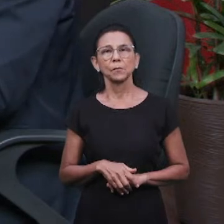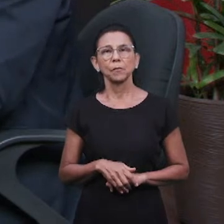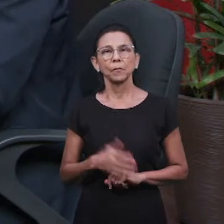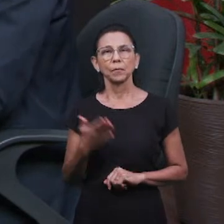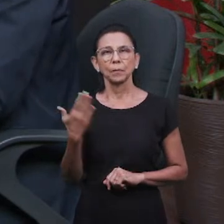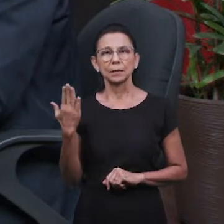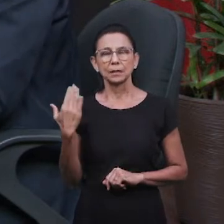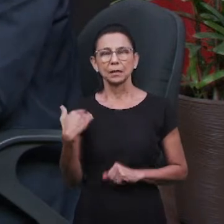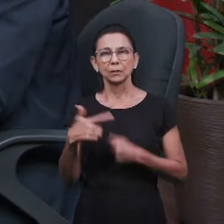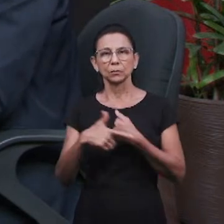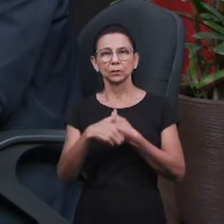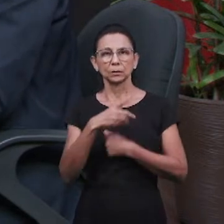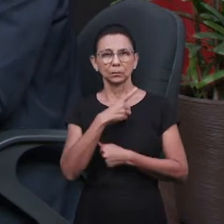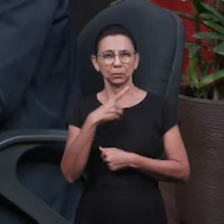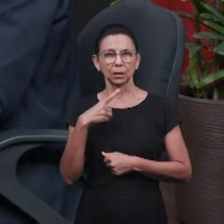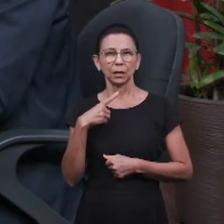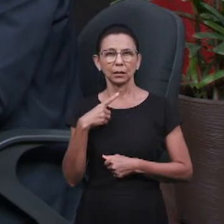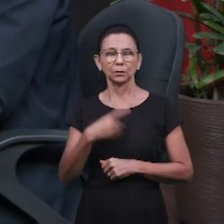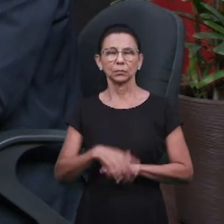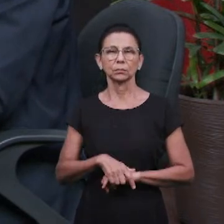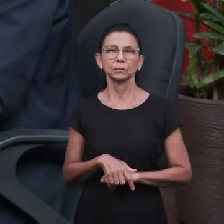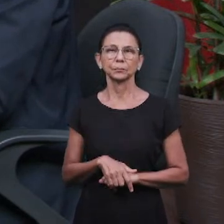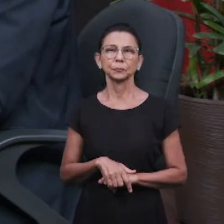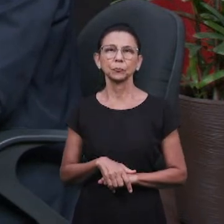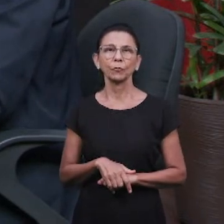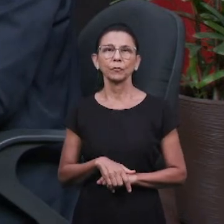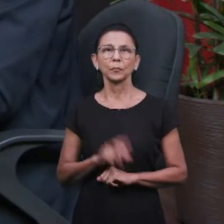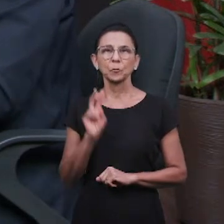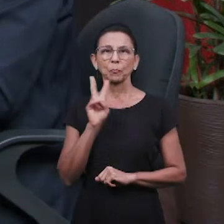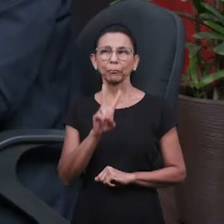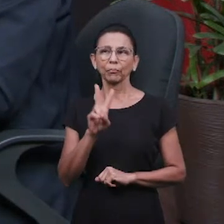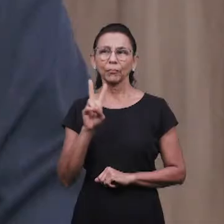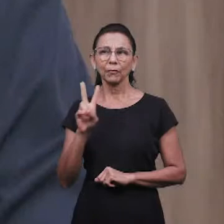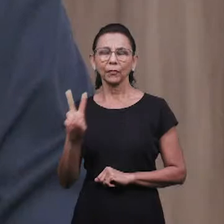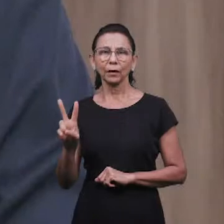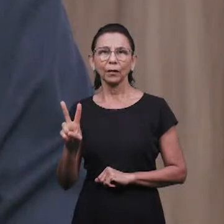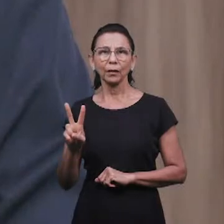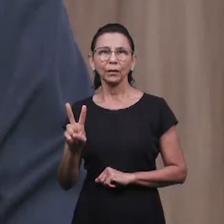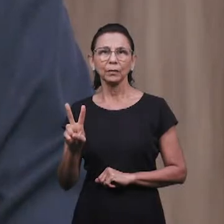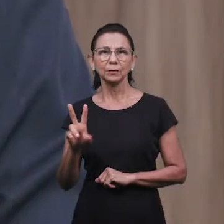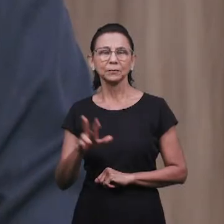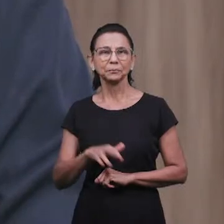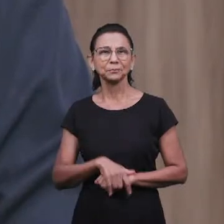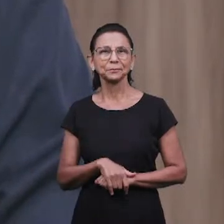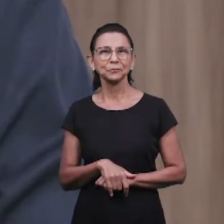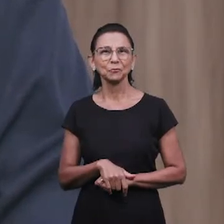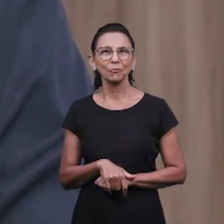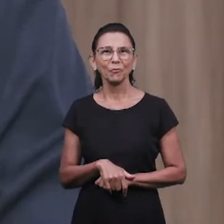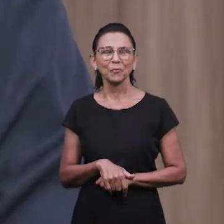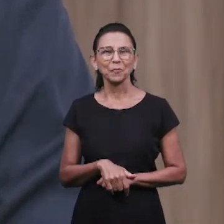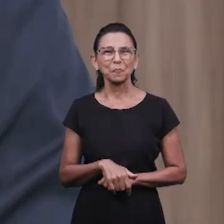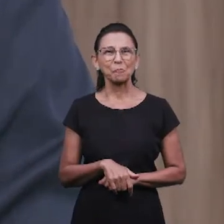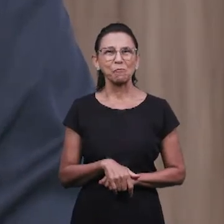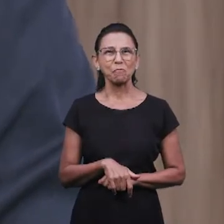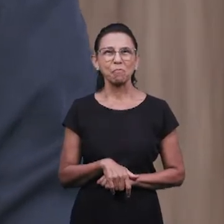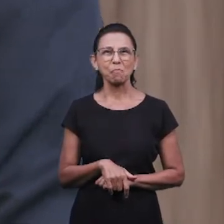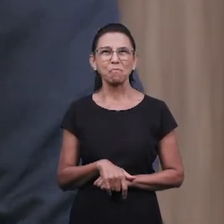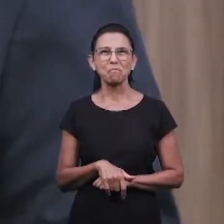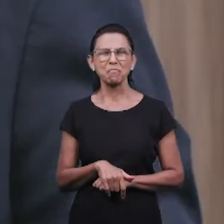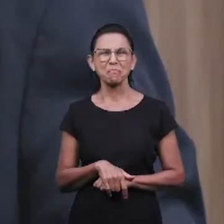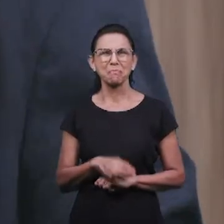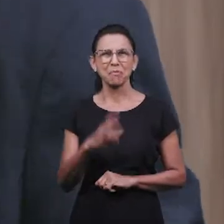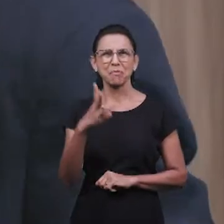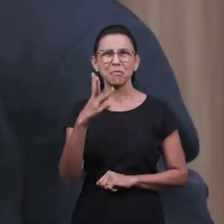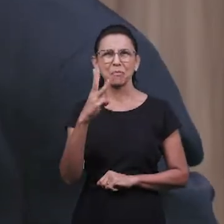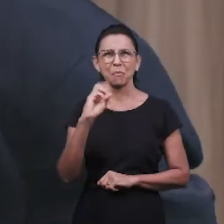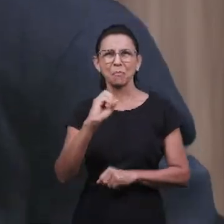eu era diácono, isso aí, eu era diácono lá em Guaranhuns, Vila Velha. Eu fui diácono lá não sei quantos anos, já perdi até a conta. Deve ter mais de 30 anos,